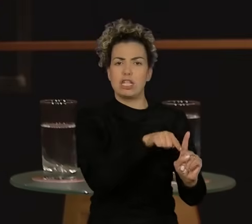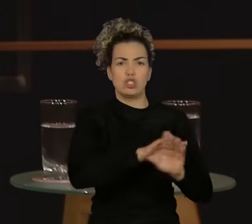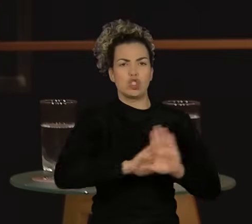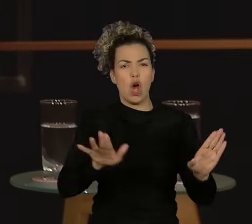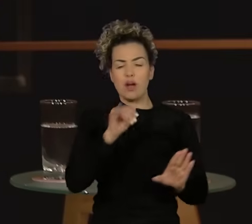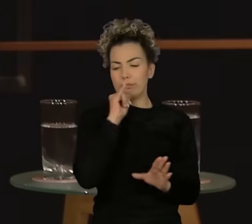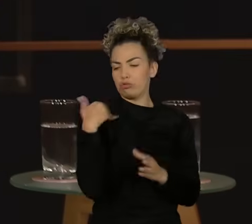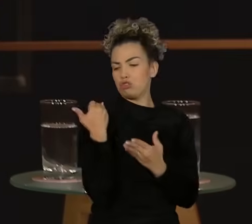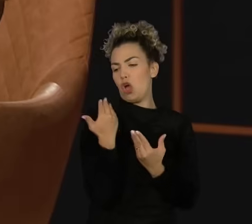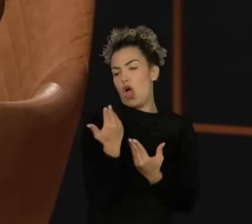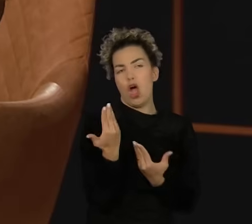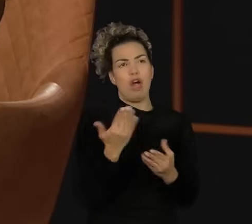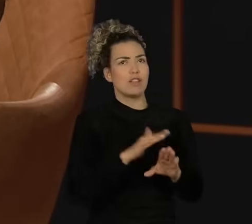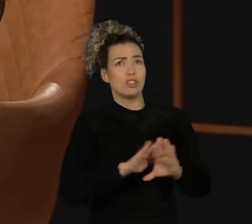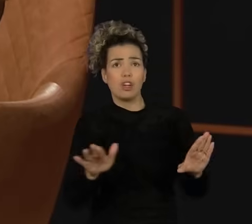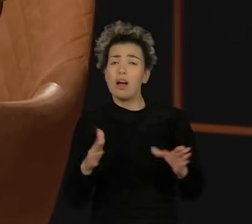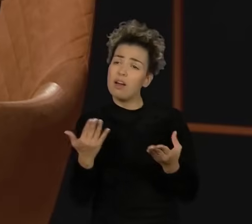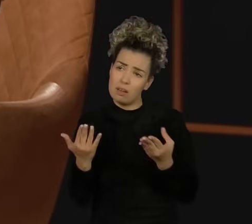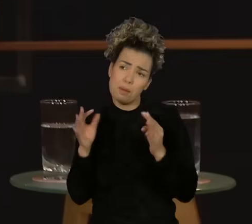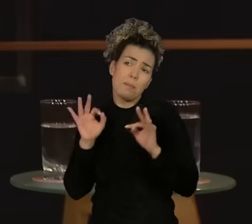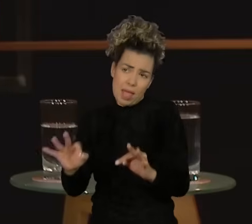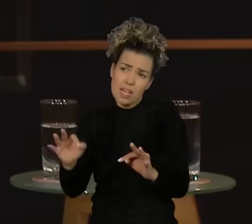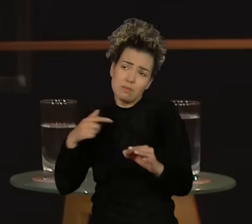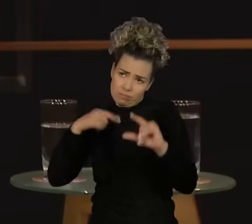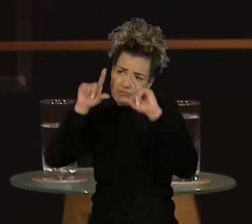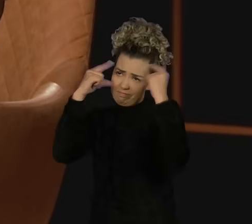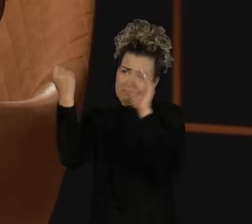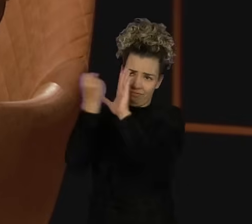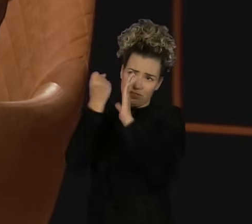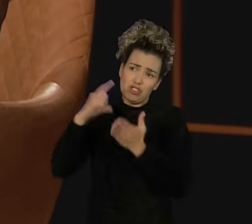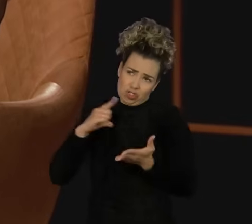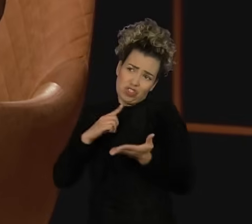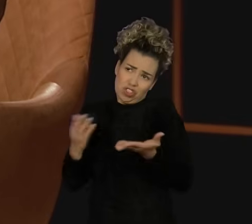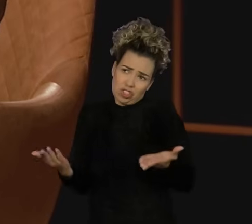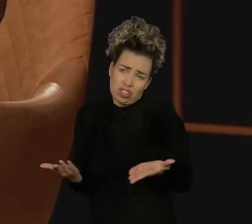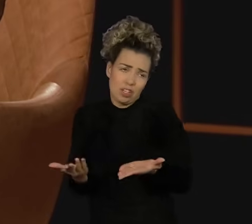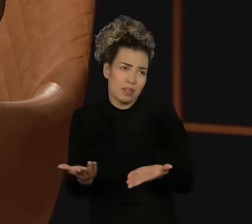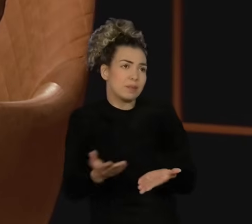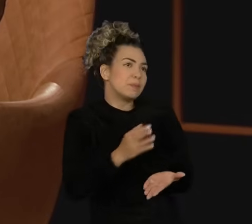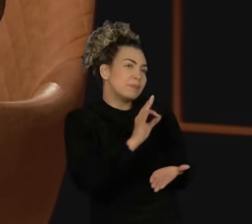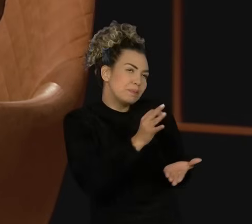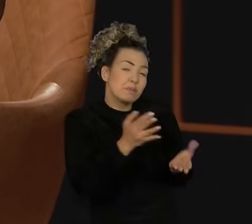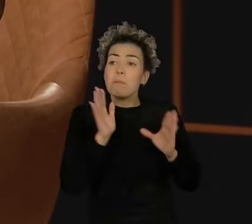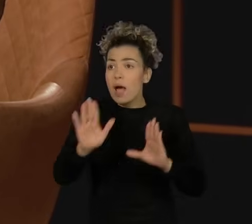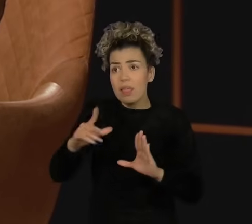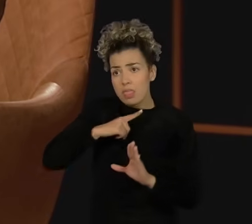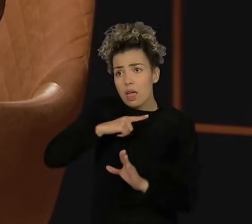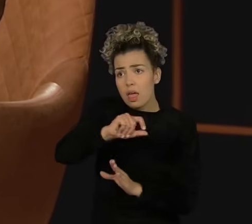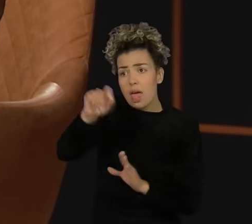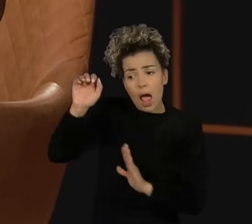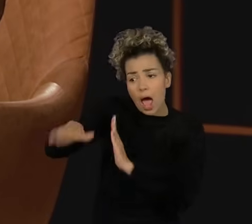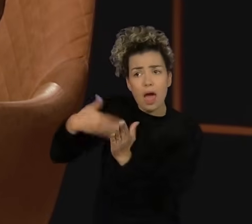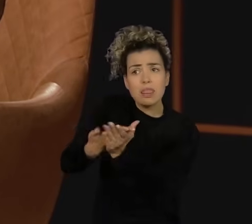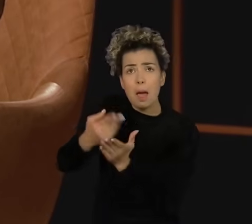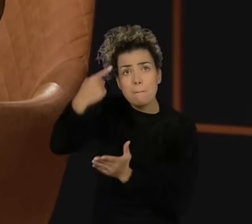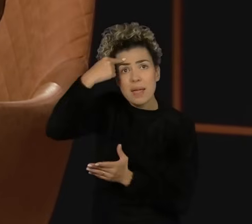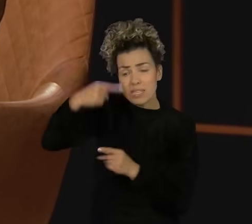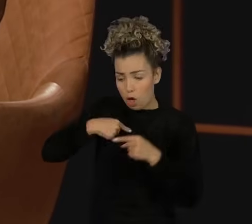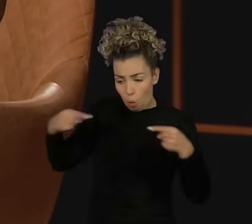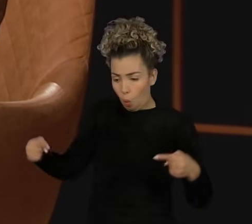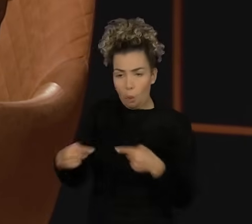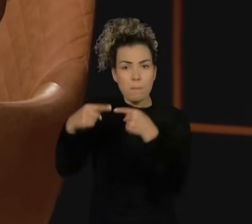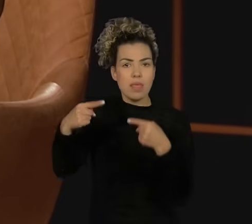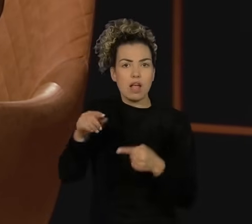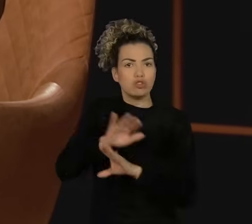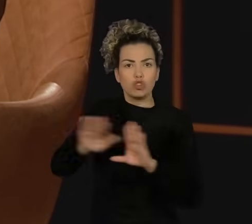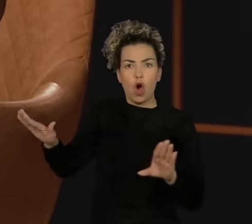jovenzinha ousada. E fiquei, né? Ficou, né? Chegou a ficar mesmo. Claro. Tem gente que até hoje só acha que eu posso fazer a Anitta.